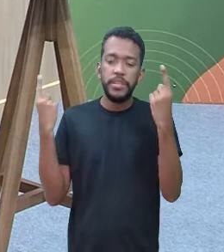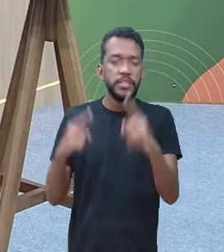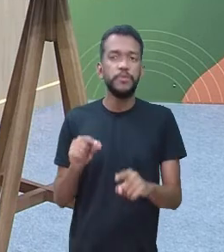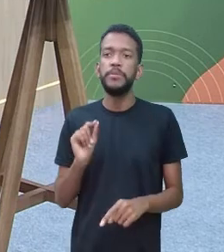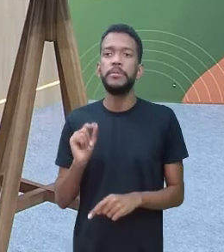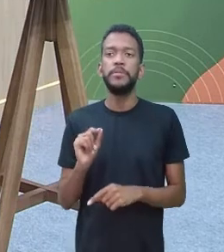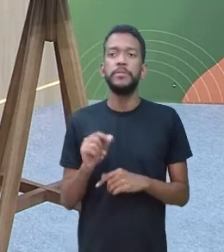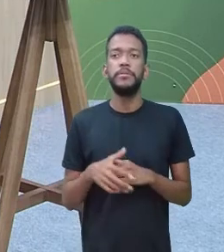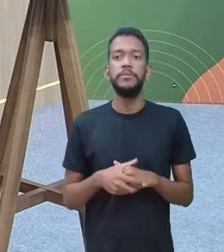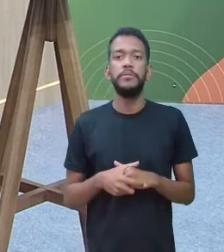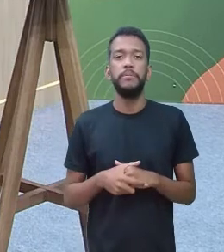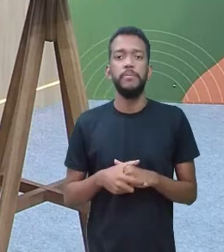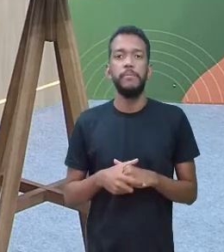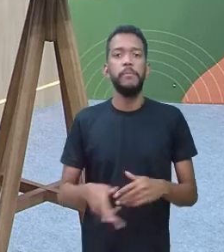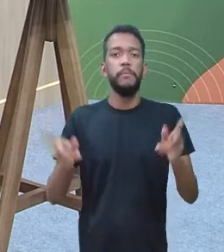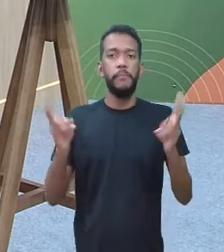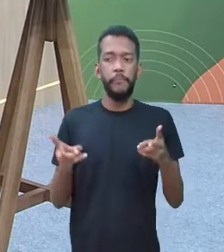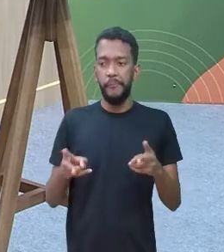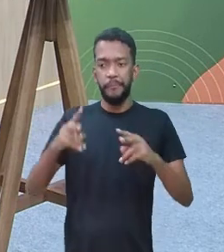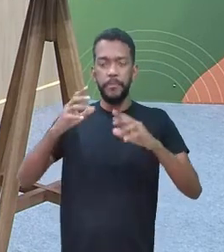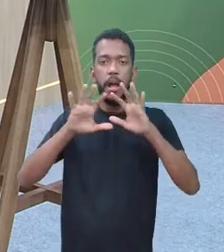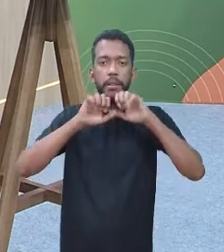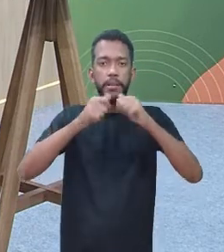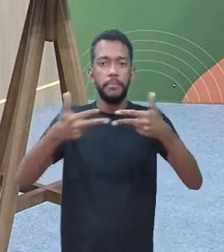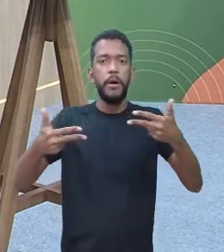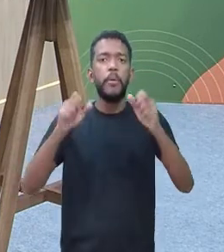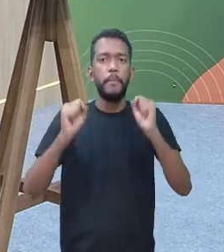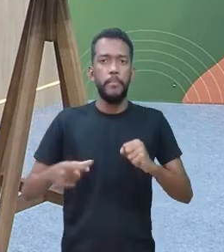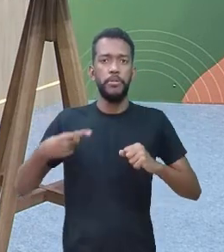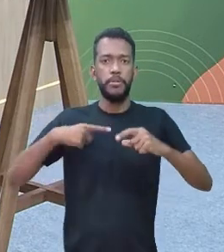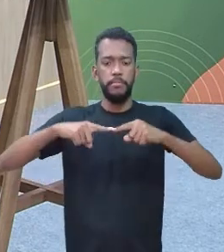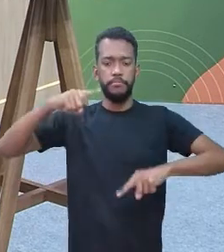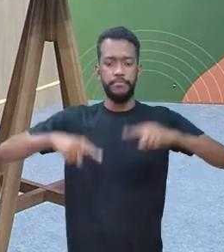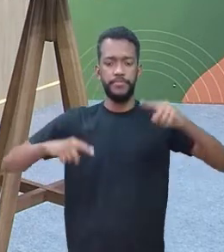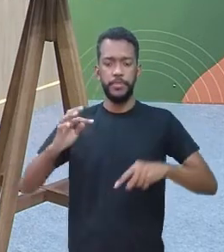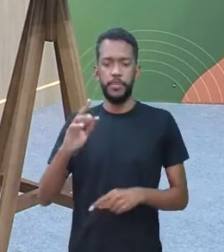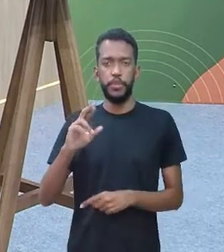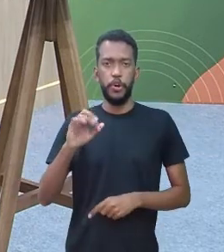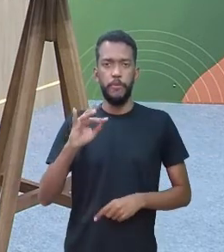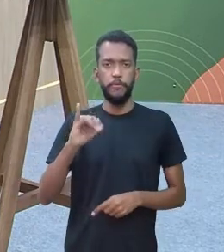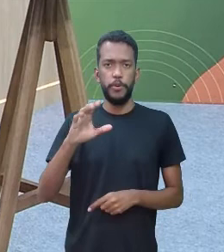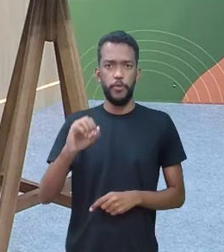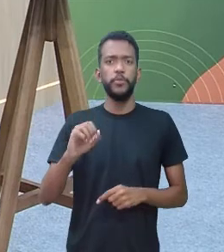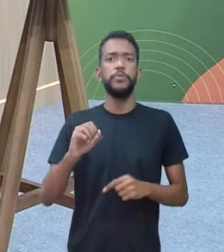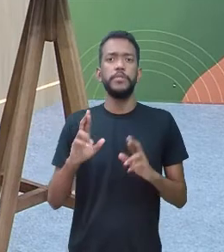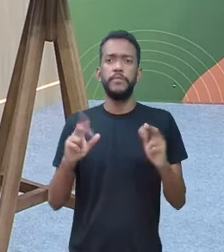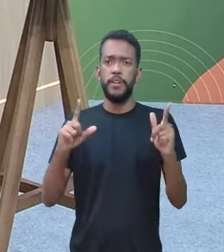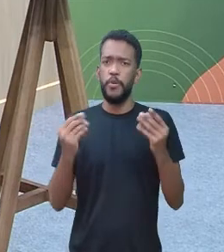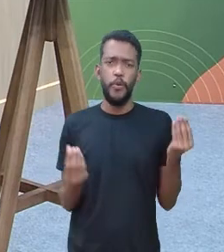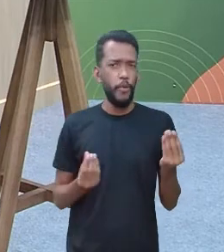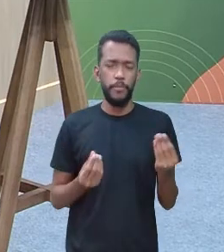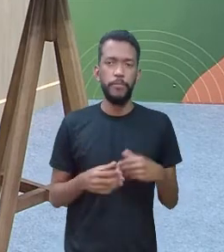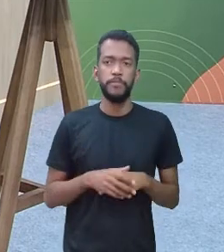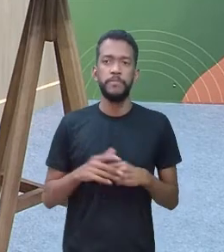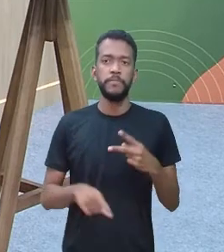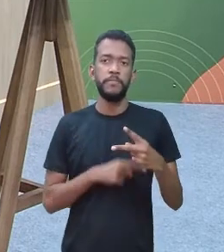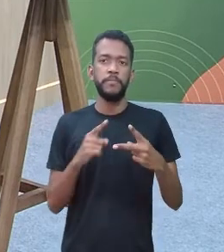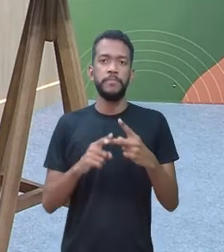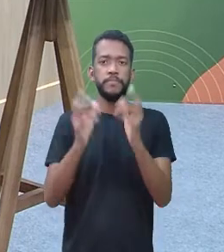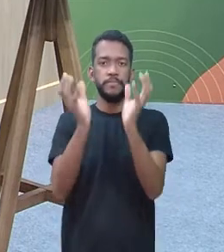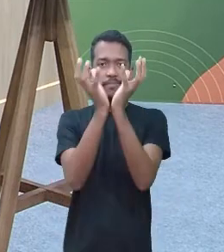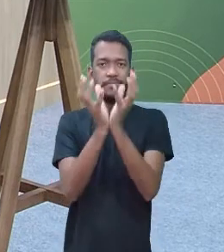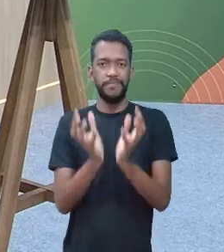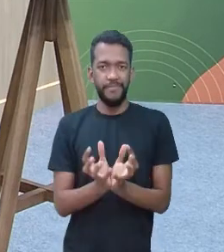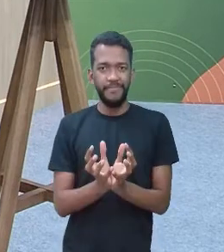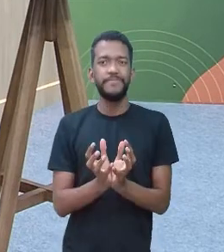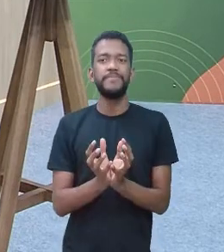esse? Como um mesmo animal, ele pode ter nível trófico diferente. Será que isso é possível? Vamos à outra. As cadeias